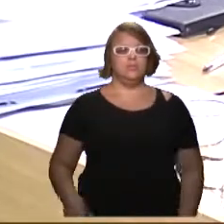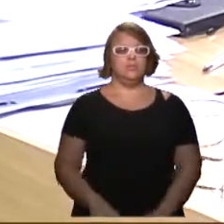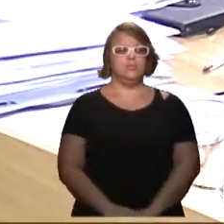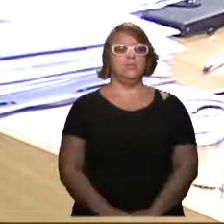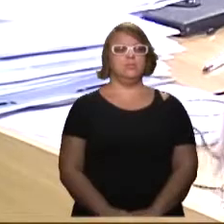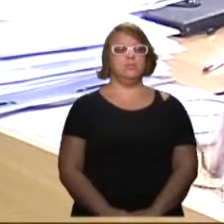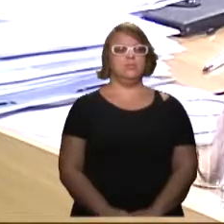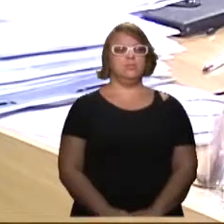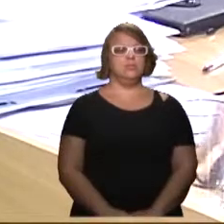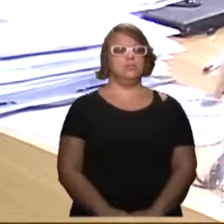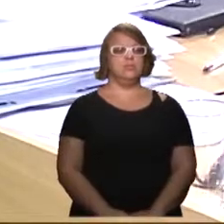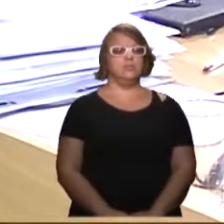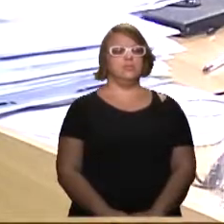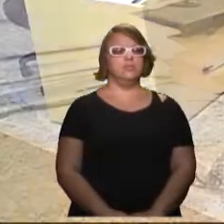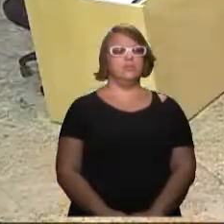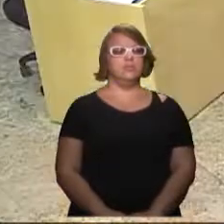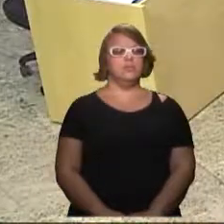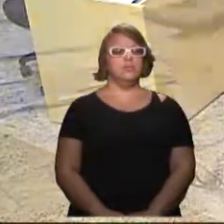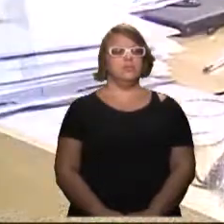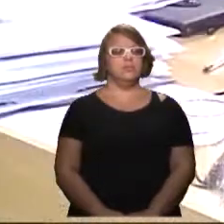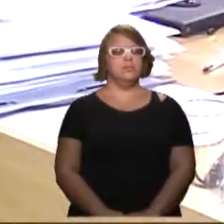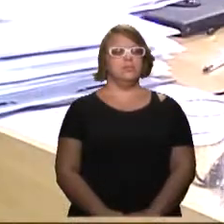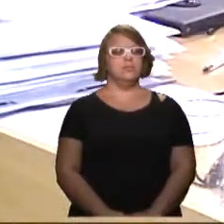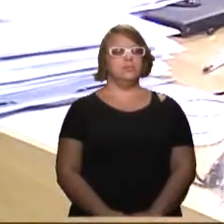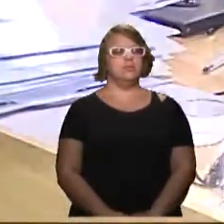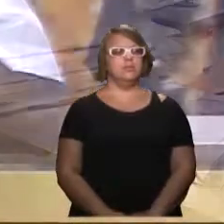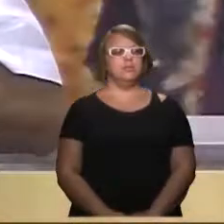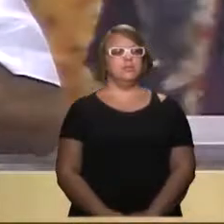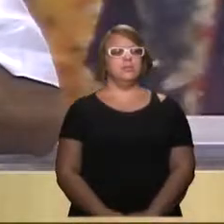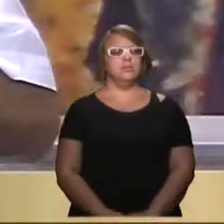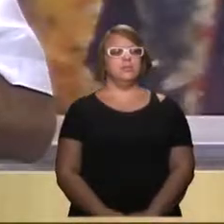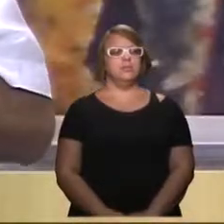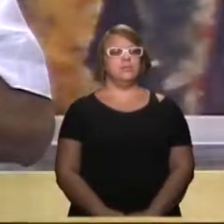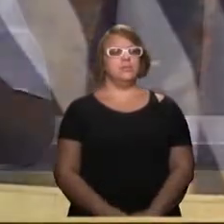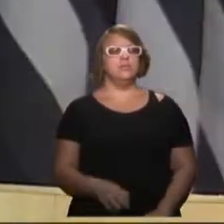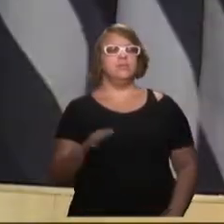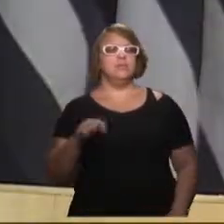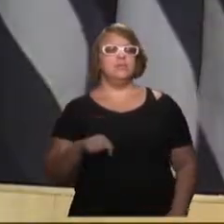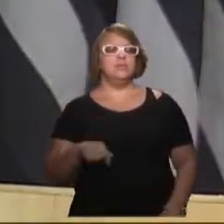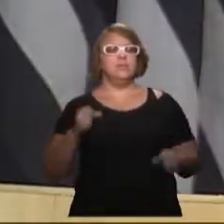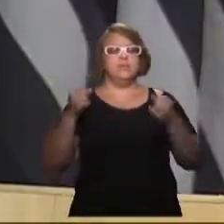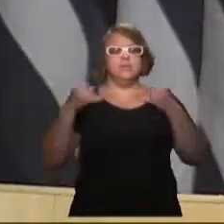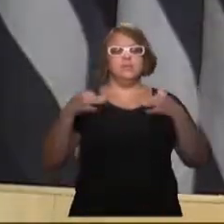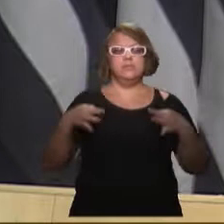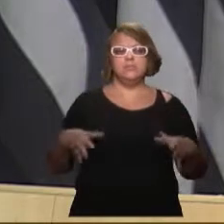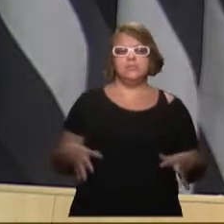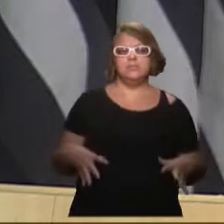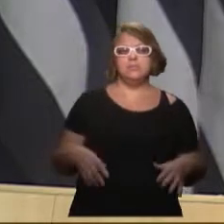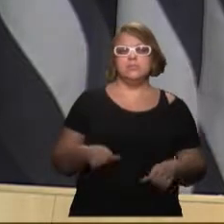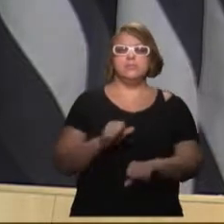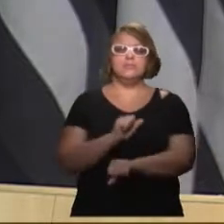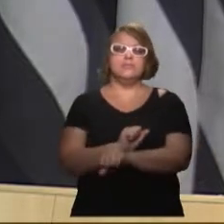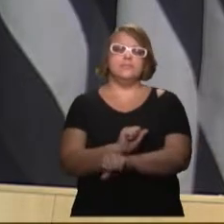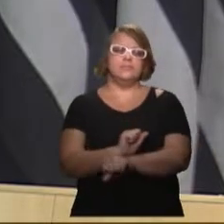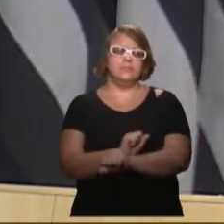obrigado. Obrigada, vereador. Mas é isso, fica aqui a nossa justificativa e espero que